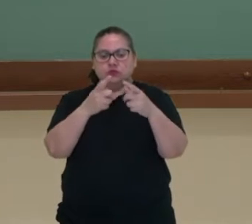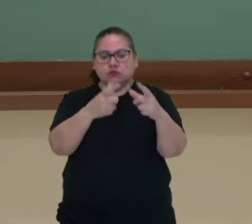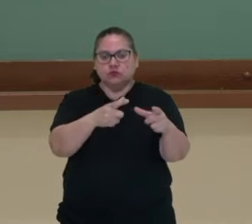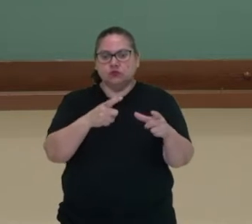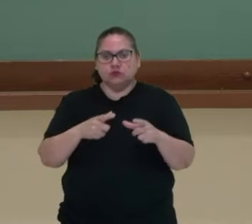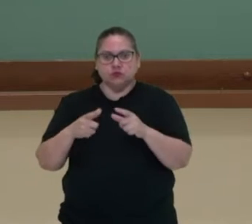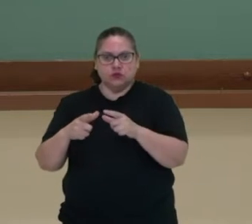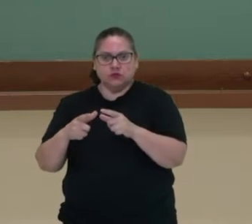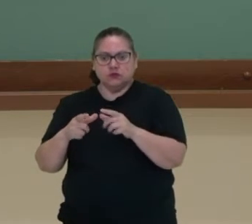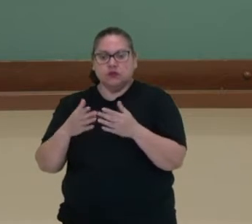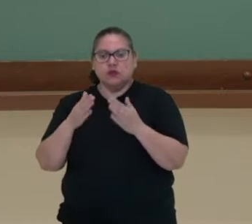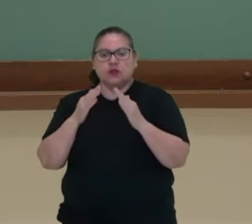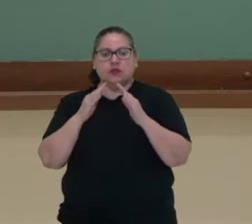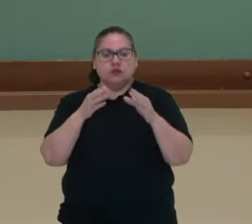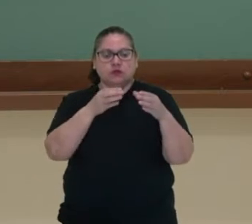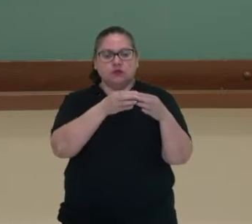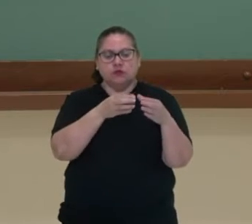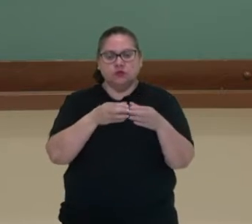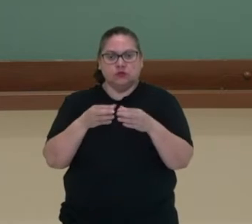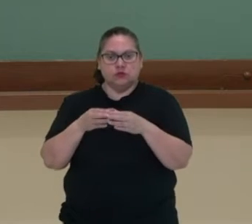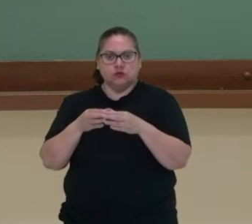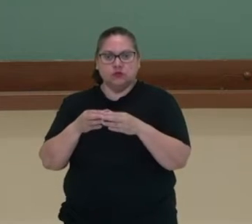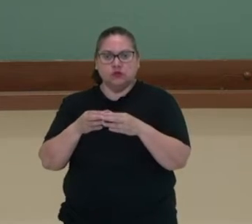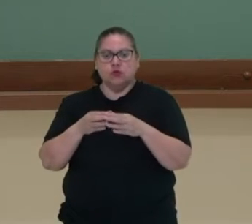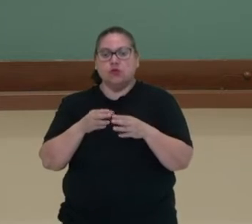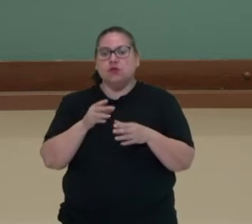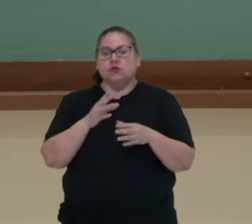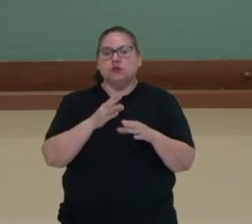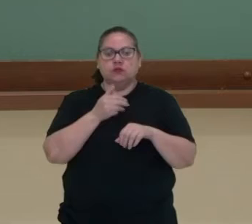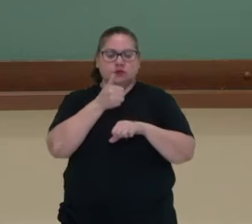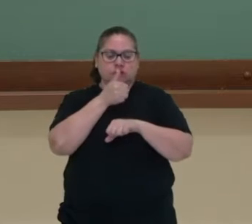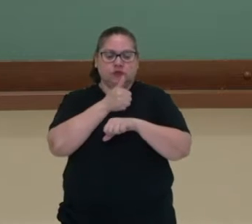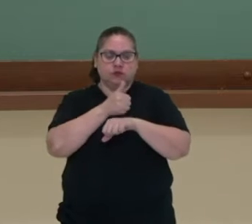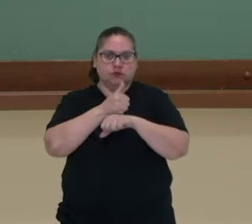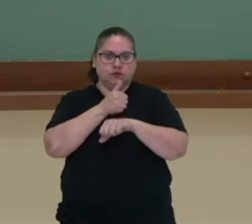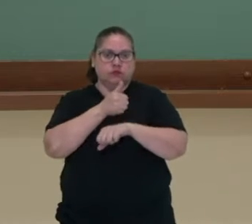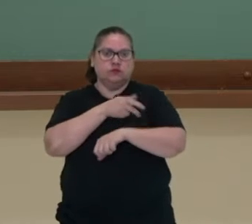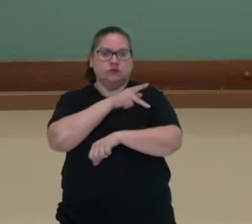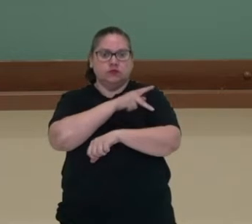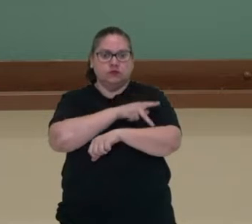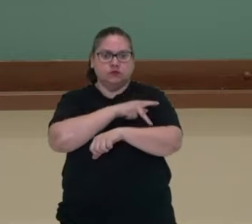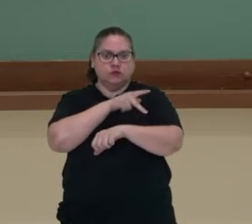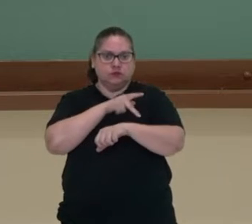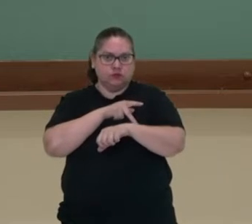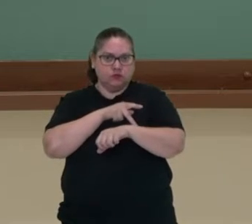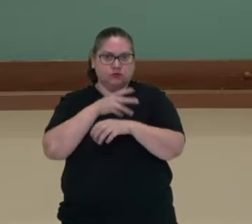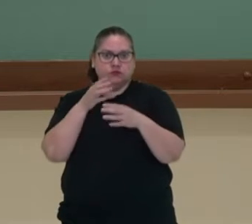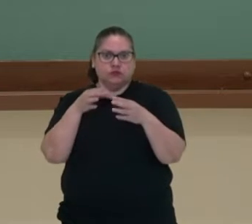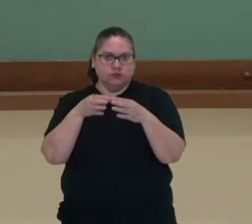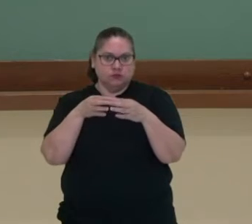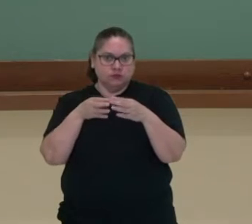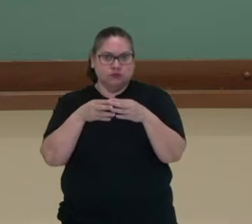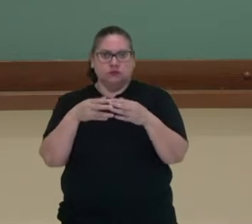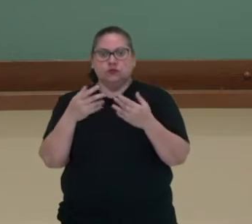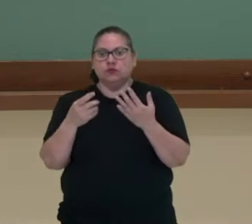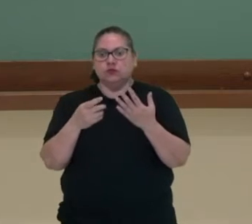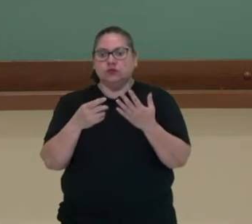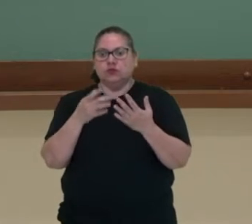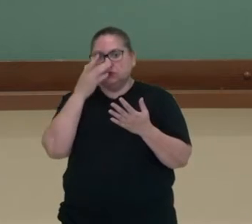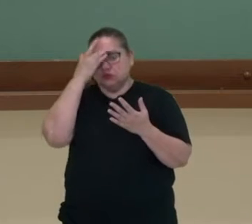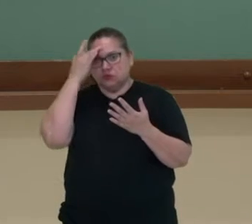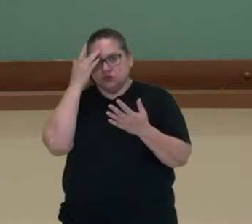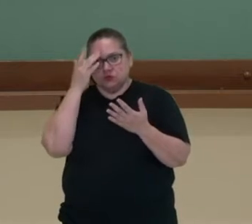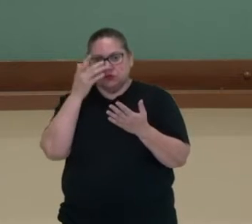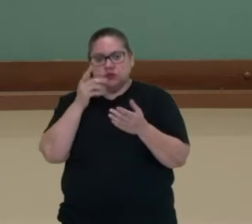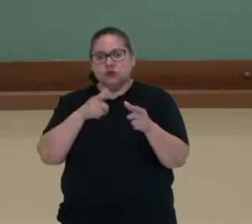da comunidade escolar, como corpo docente, a equipe gestora, a equipe pedagógica, os